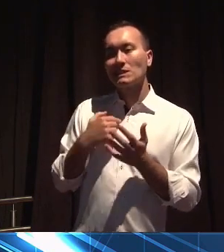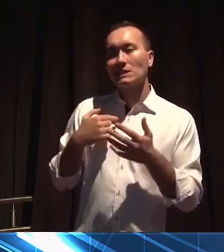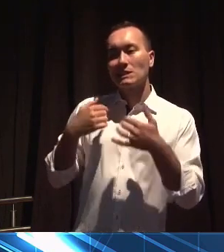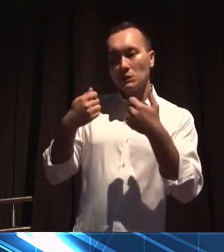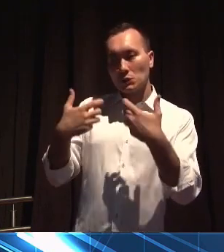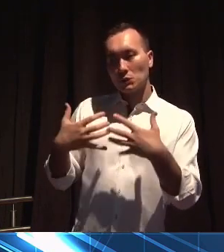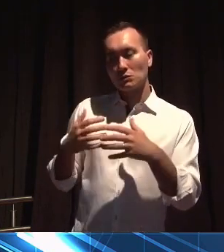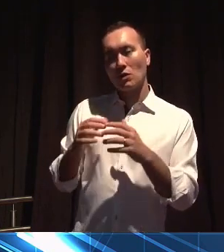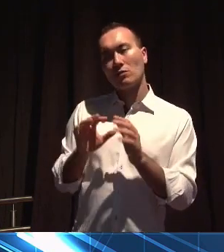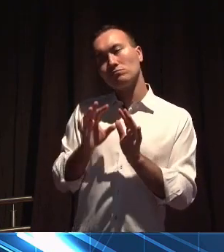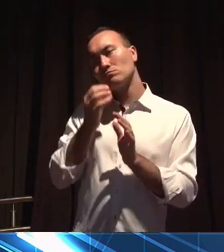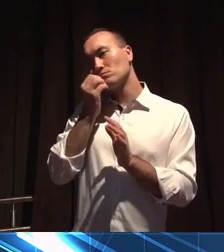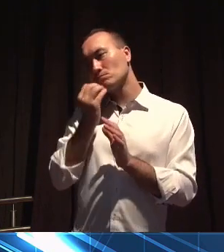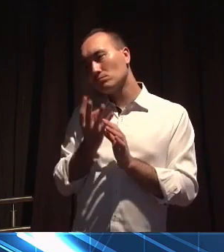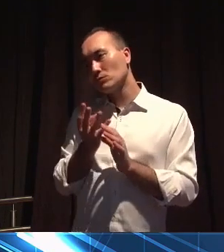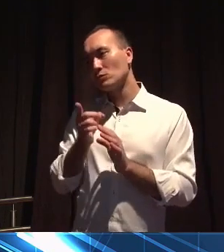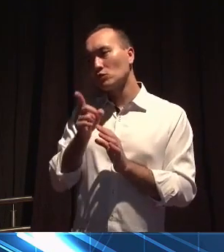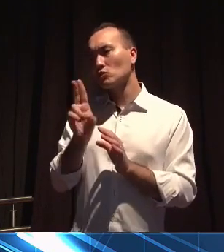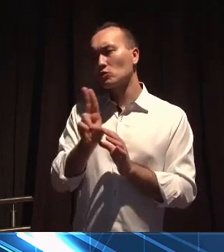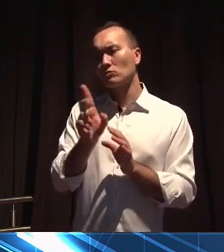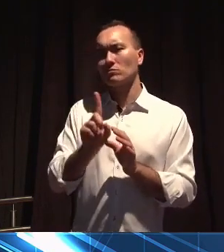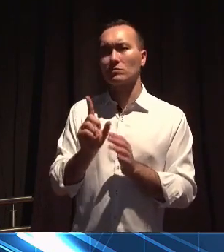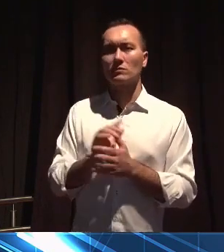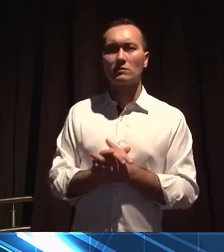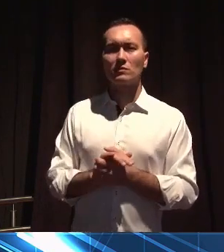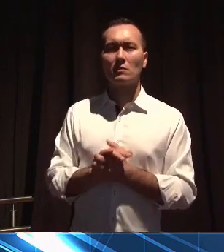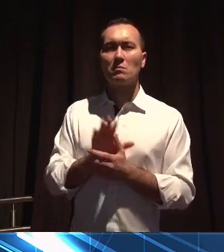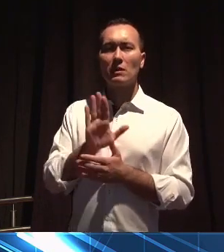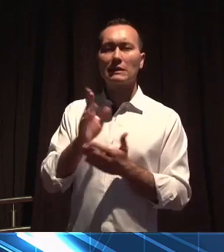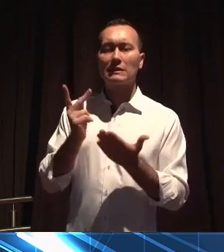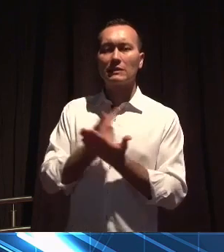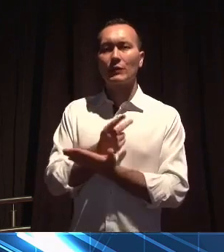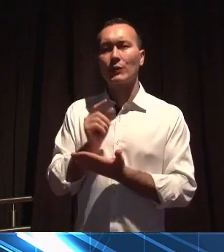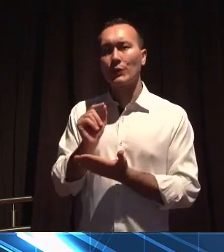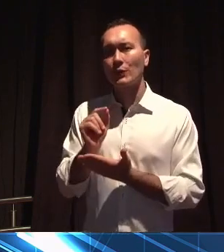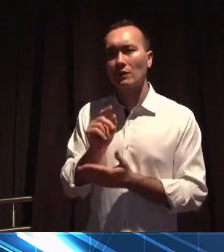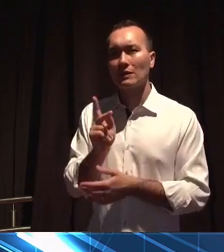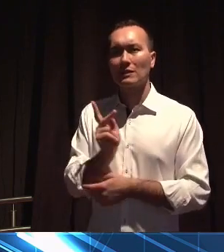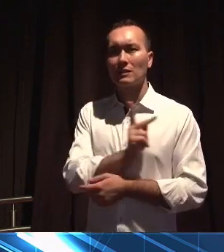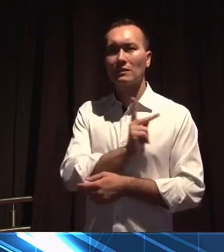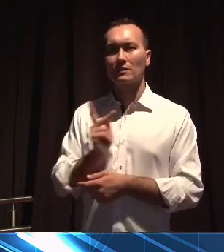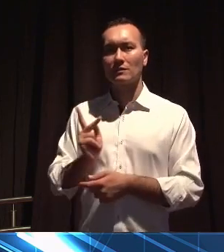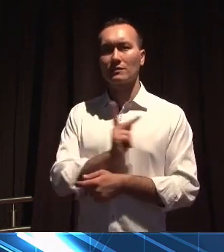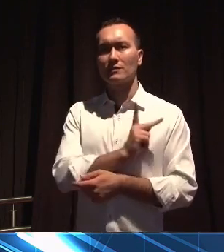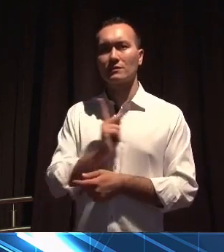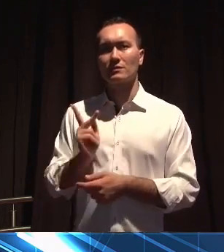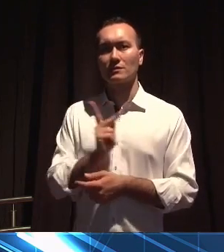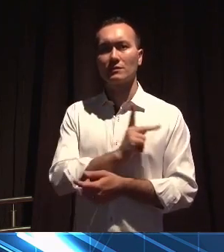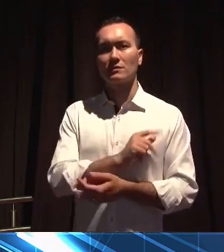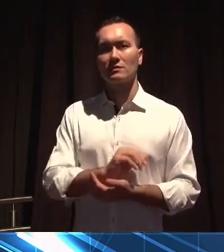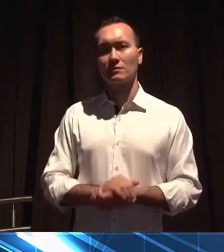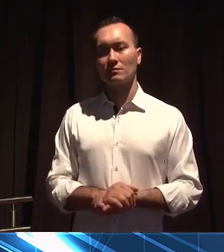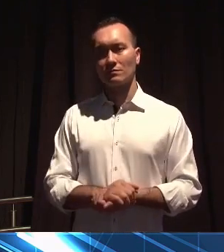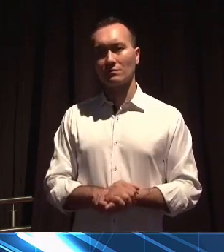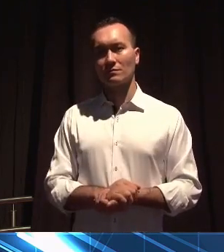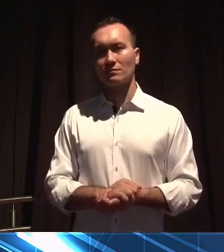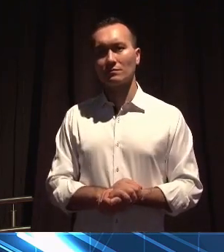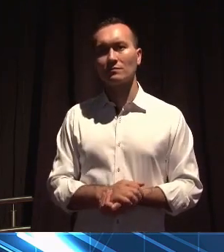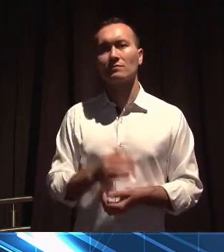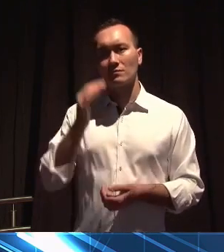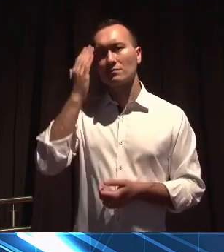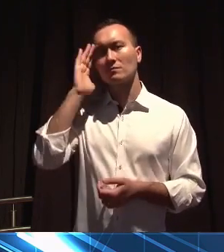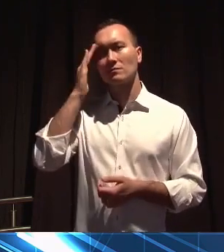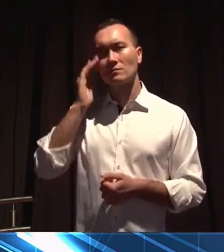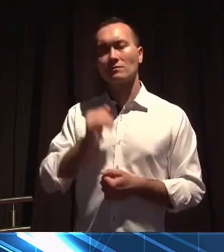é uma falha de uso de herança aí né mas assim não é só herança de classes implementar a interfaces também tem esse problema então